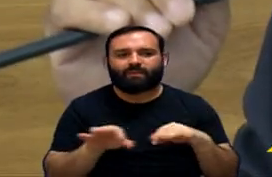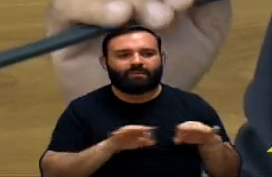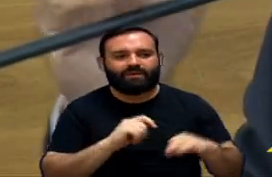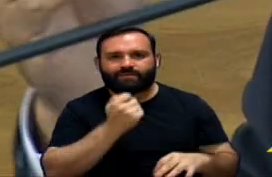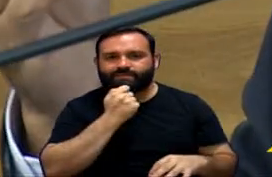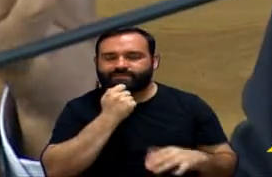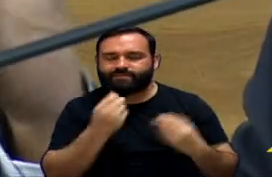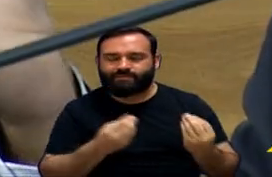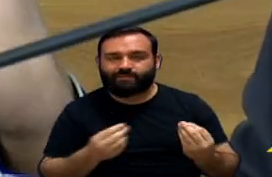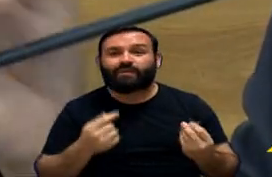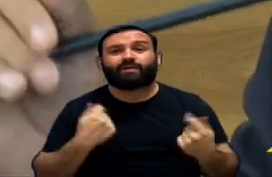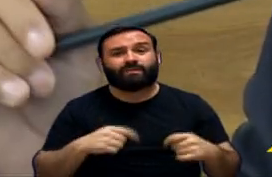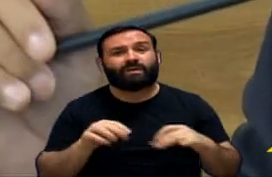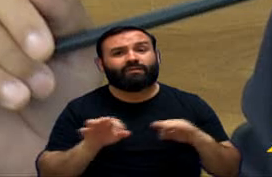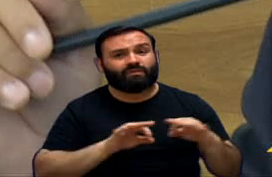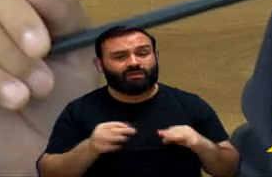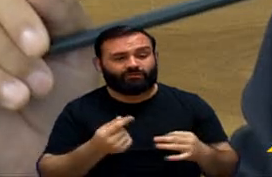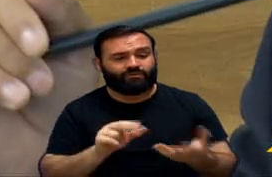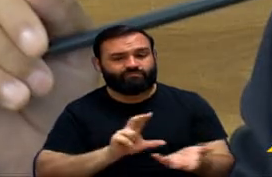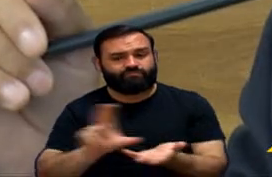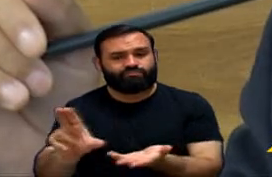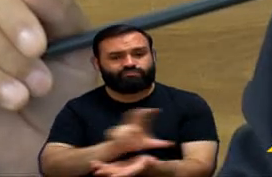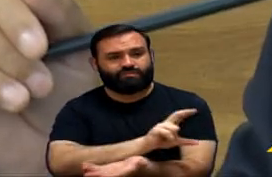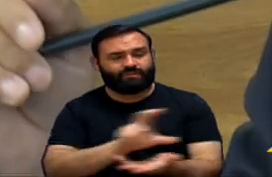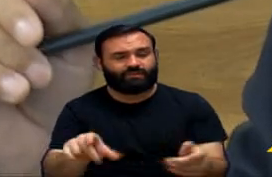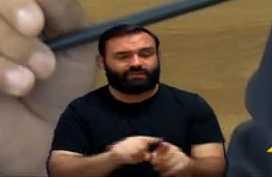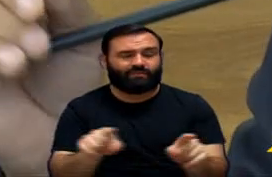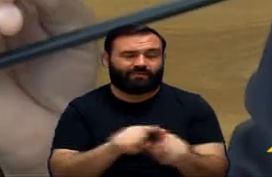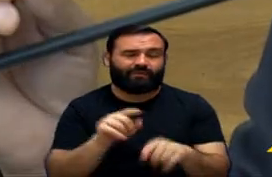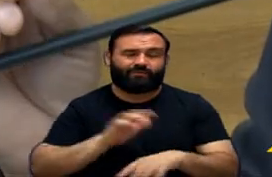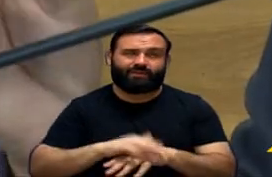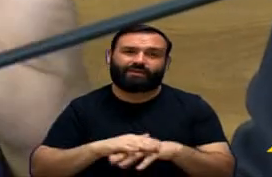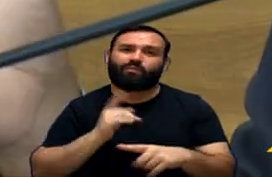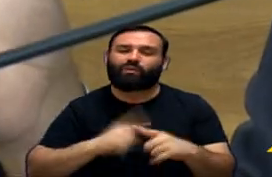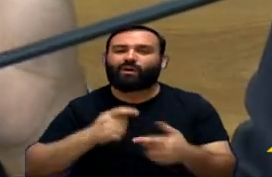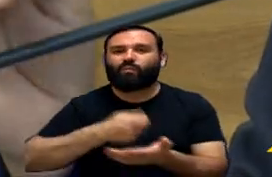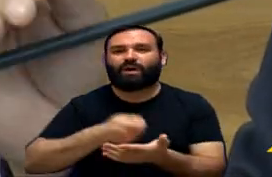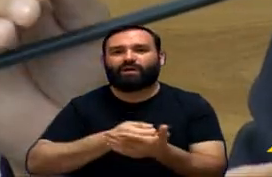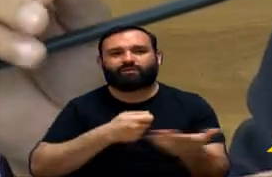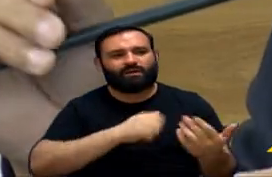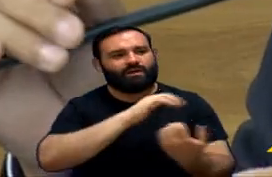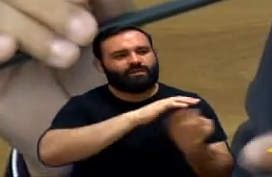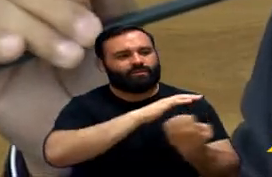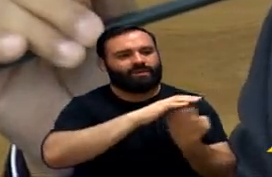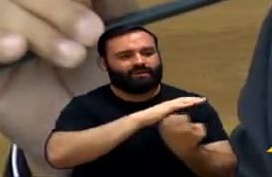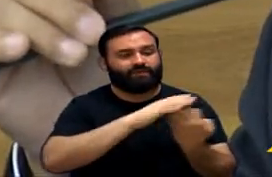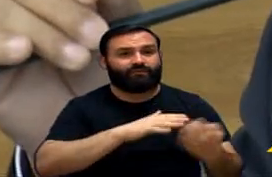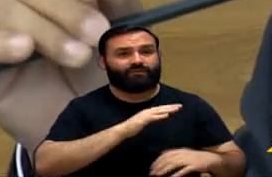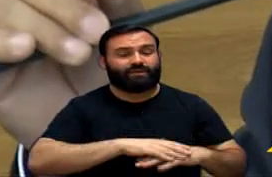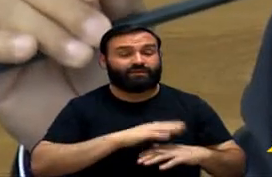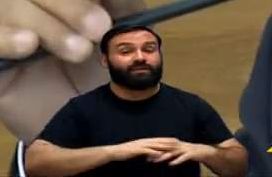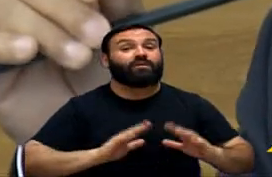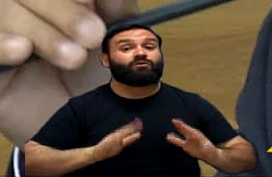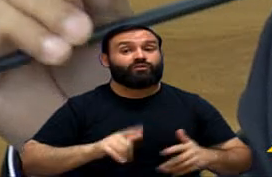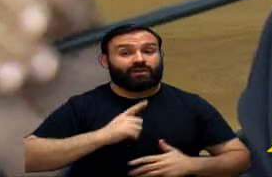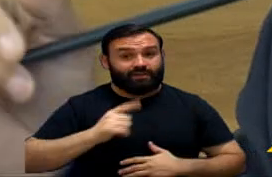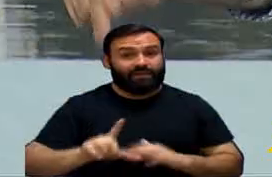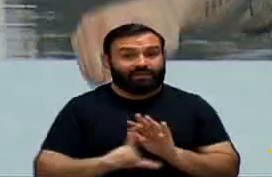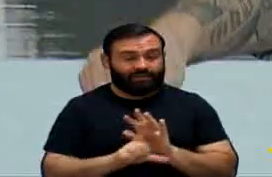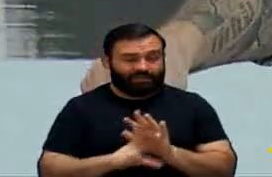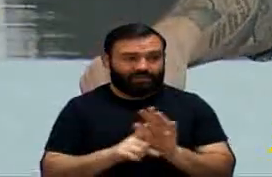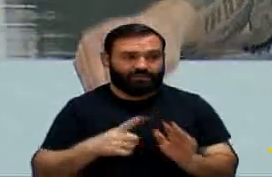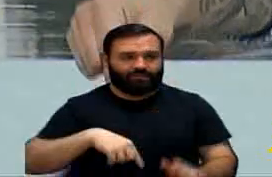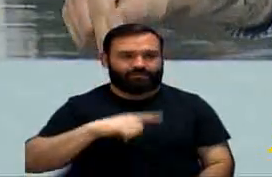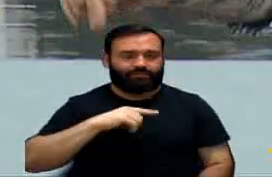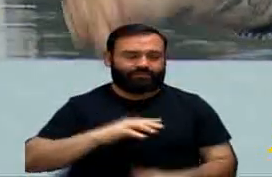examente isso aí já era para ter colocado em contra partida n para poder né obrigar essa emesa isso já está acontecendo agora a partir da lei que nós